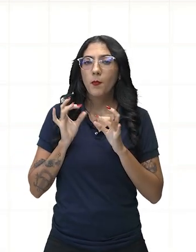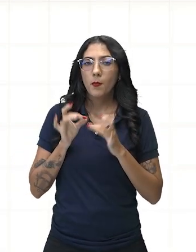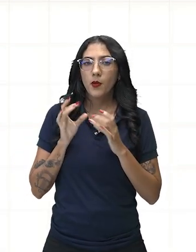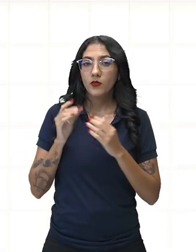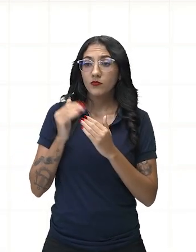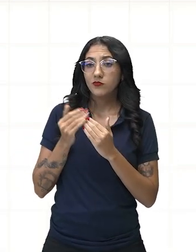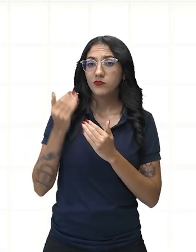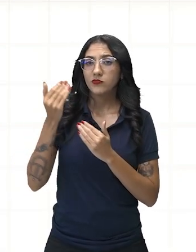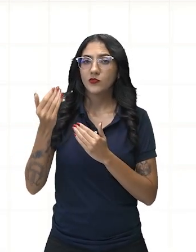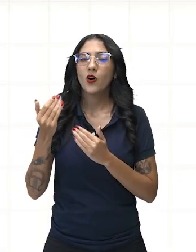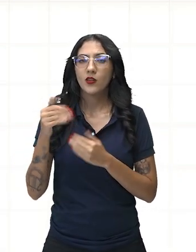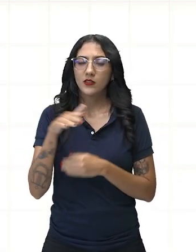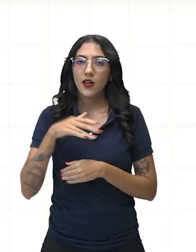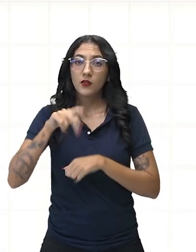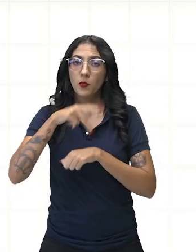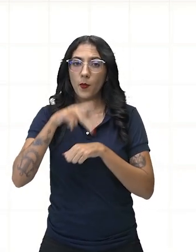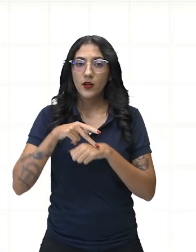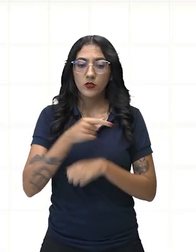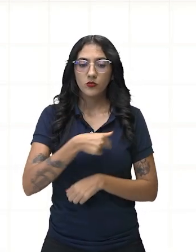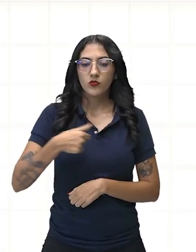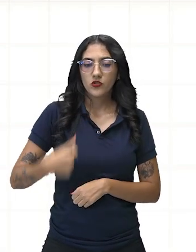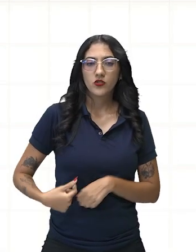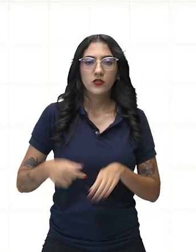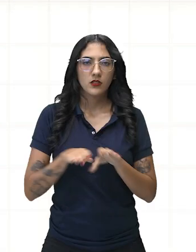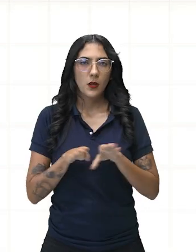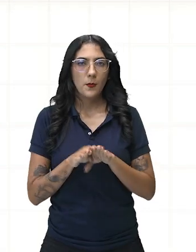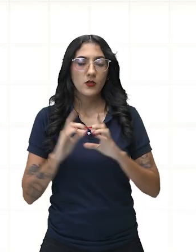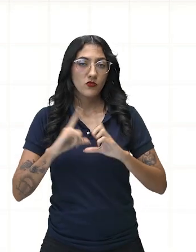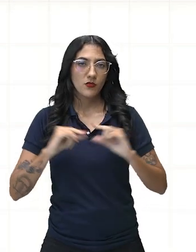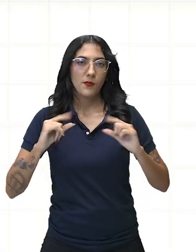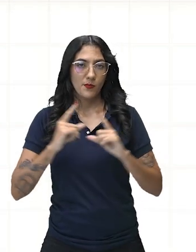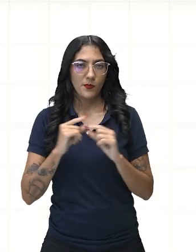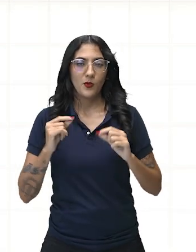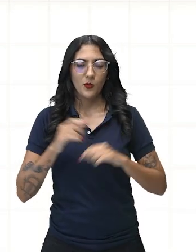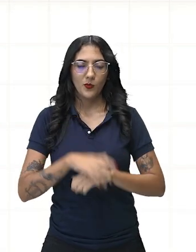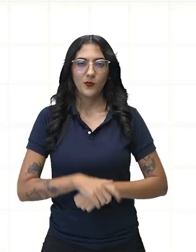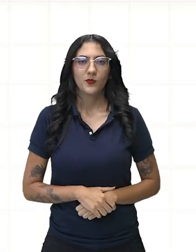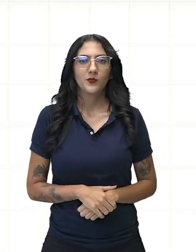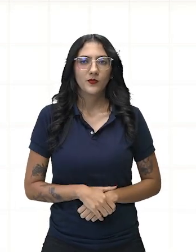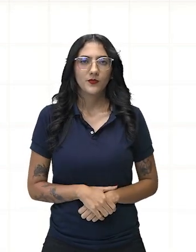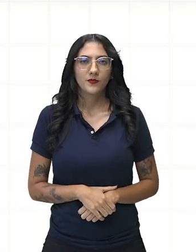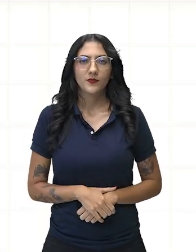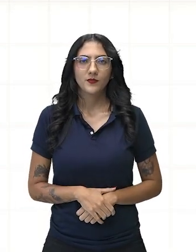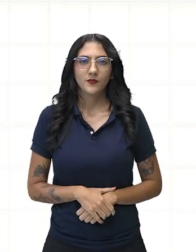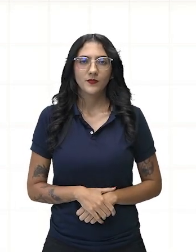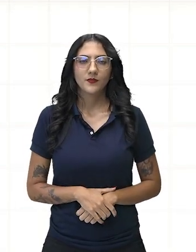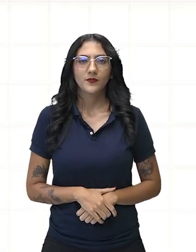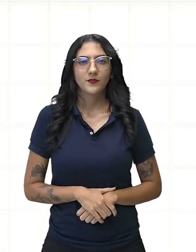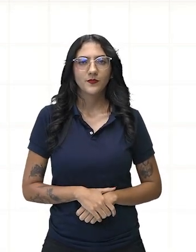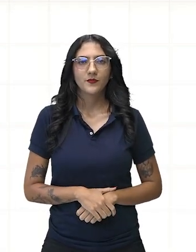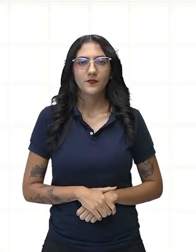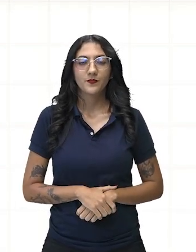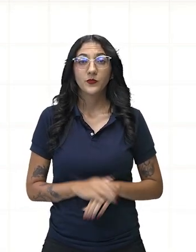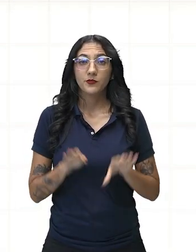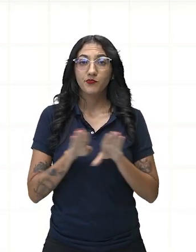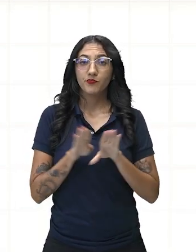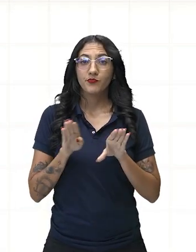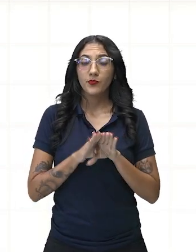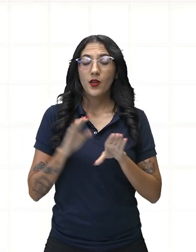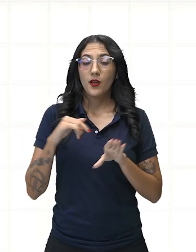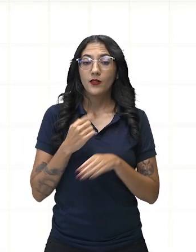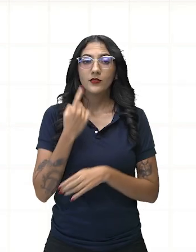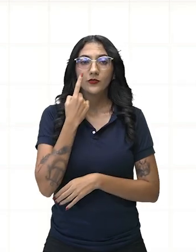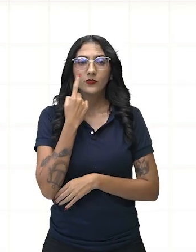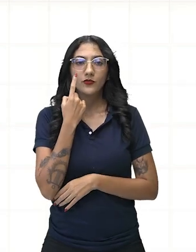comércio japonês e chinês. Bem, falamos também durante as nossas aulas